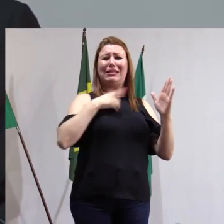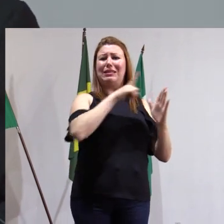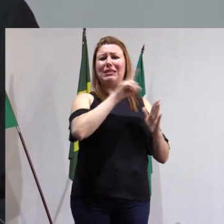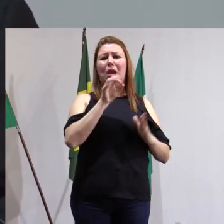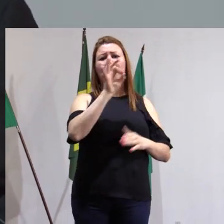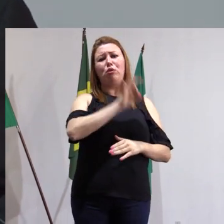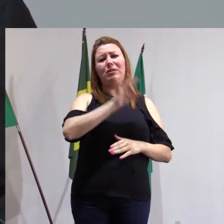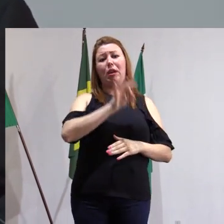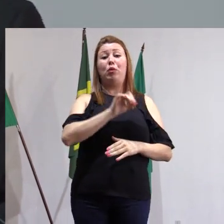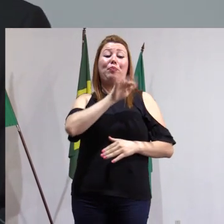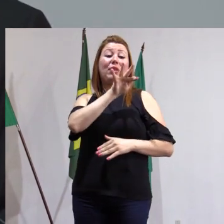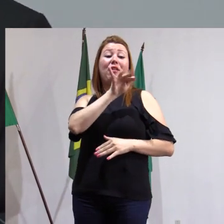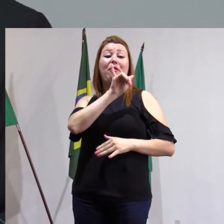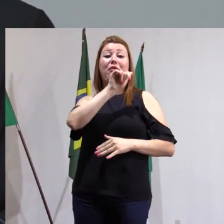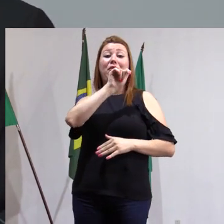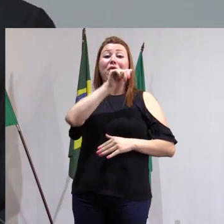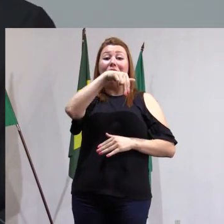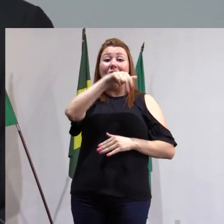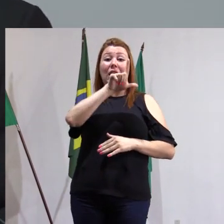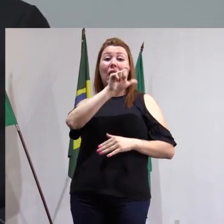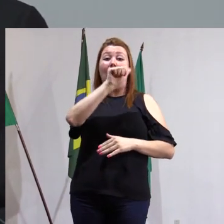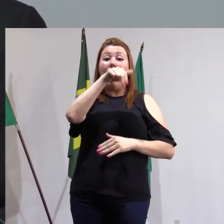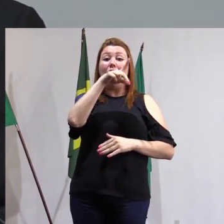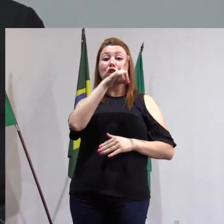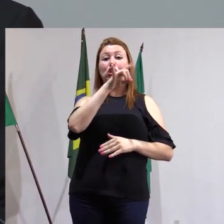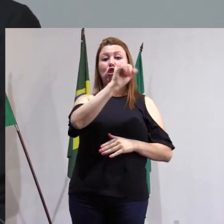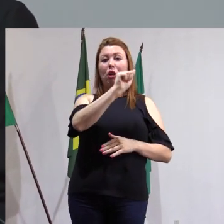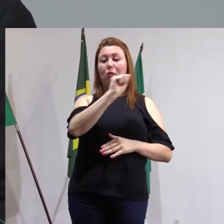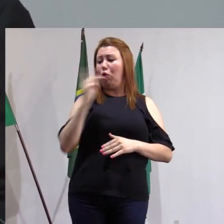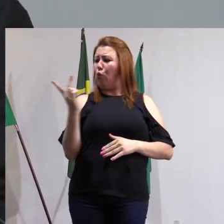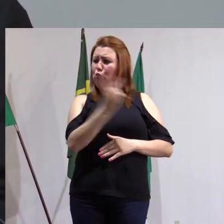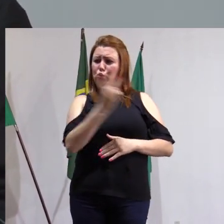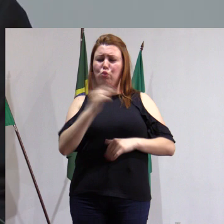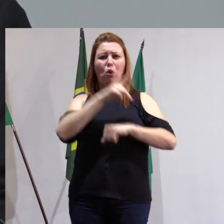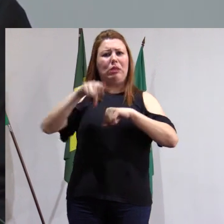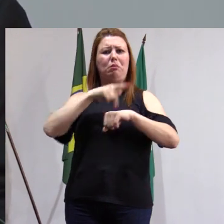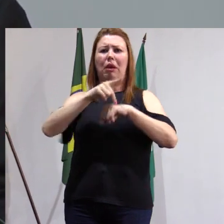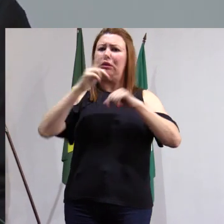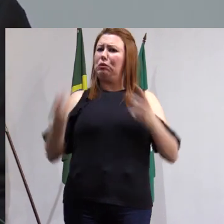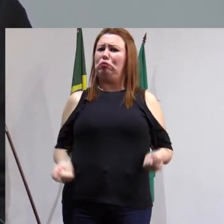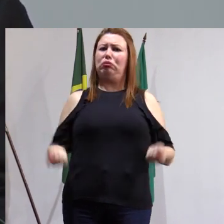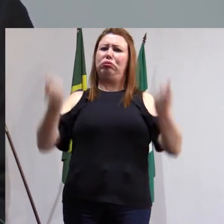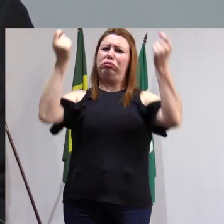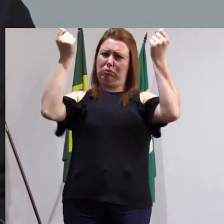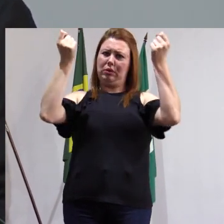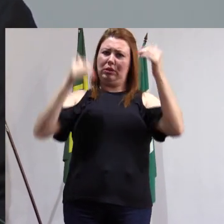Tá? Então, assim, Austrália e Finlândia são países bastante desenvolvidos. Né?